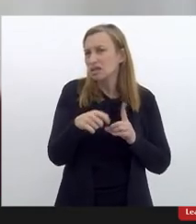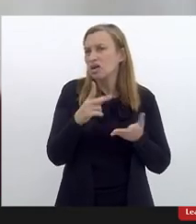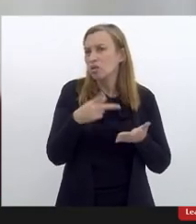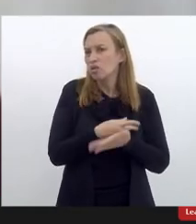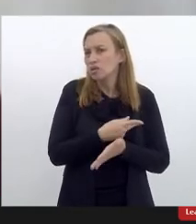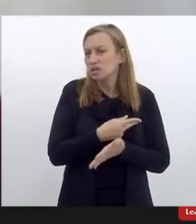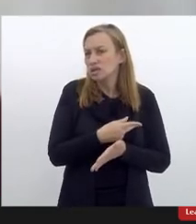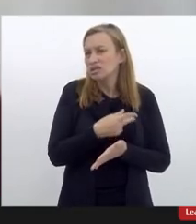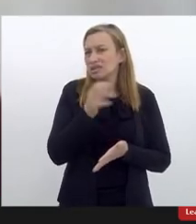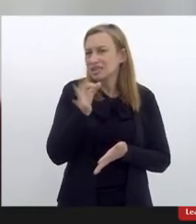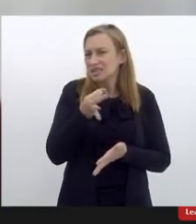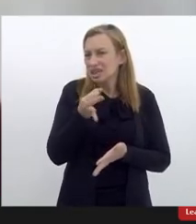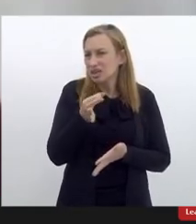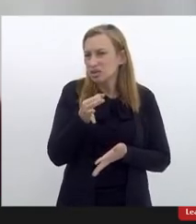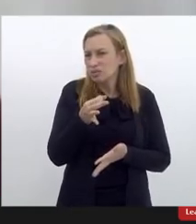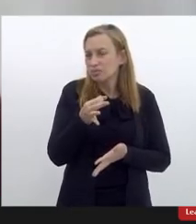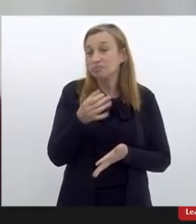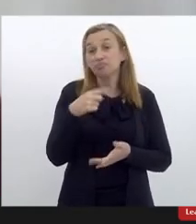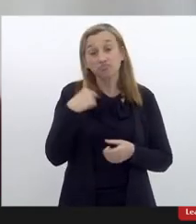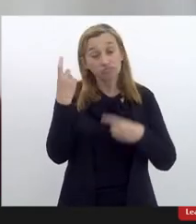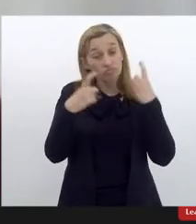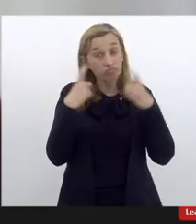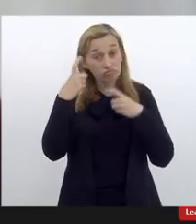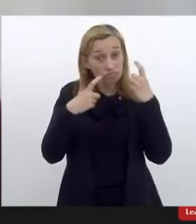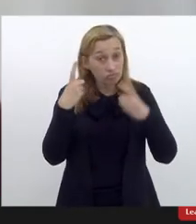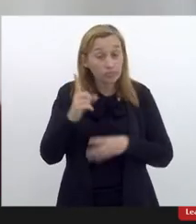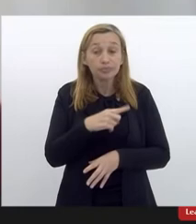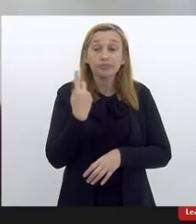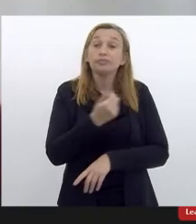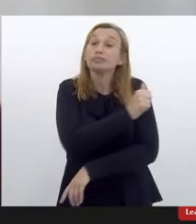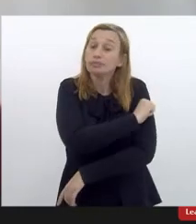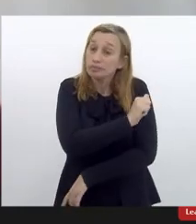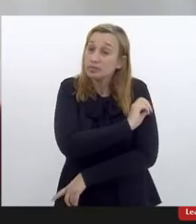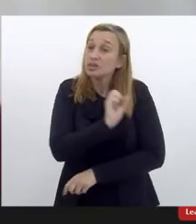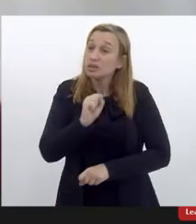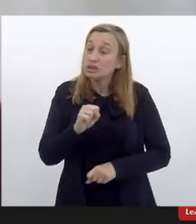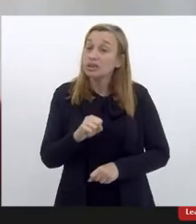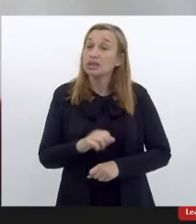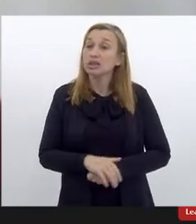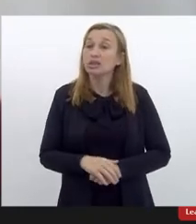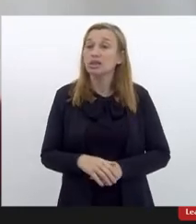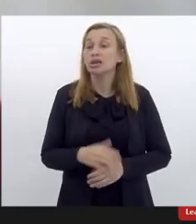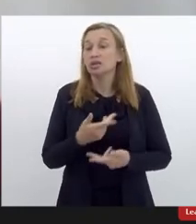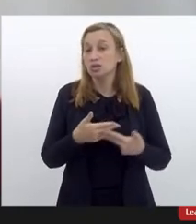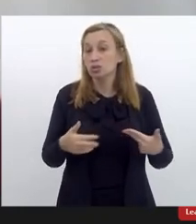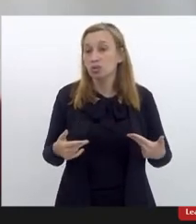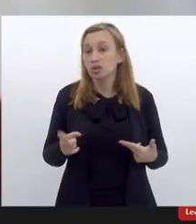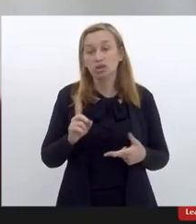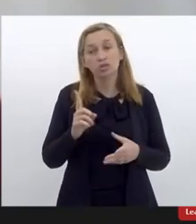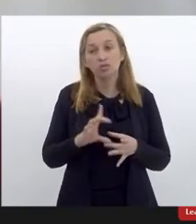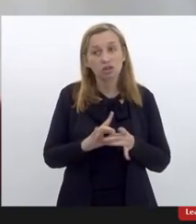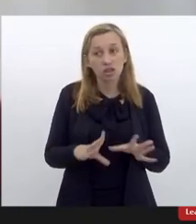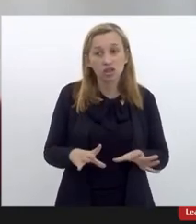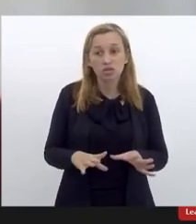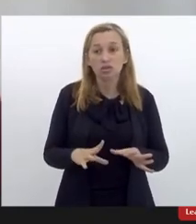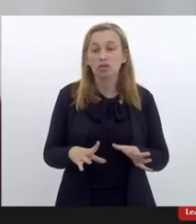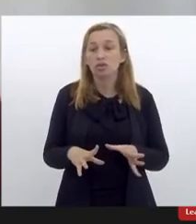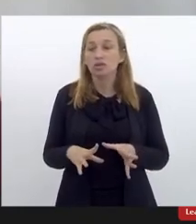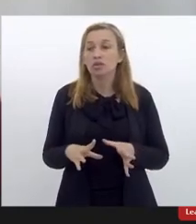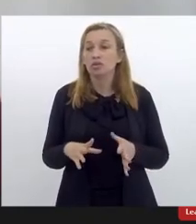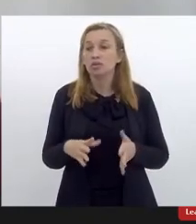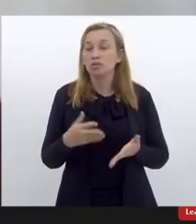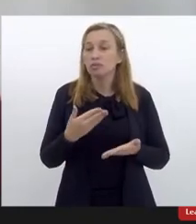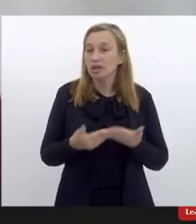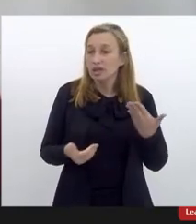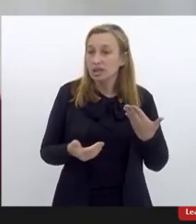acontecendo rigorosamente. A gente tem uma preocupação com os nossos alunos. Então, essa é uma das coisas que eu não deixo falhar. É um